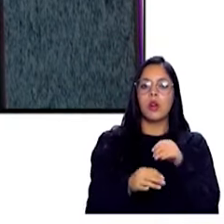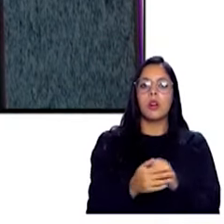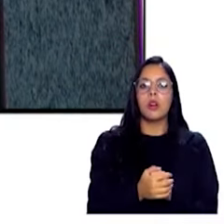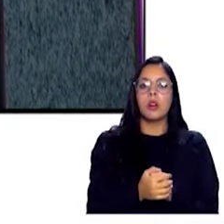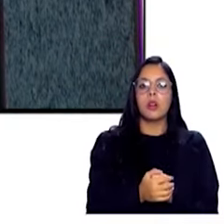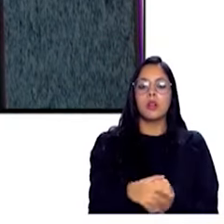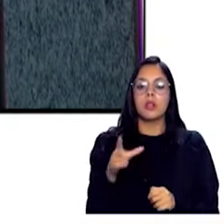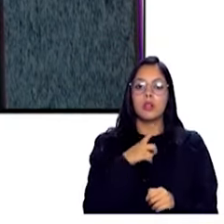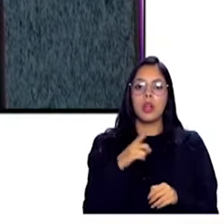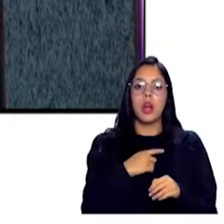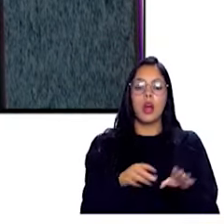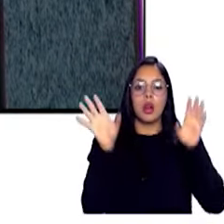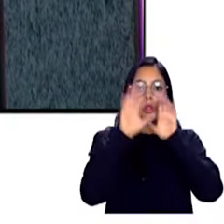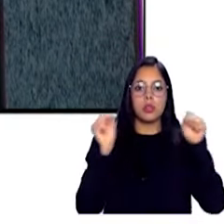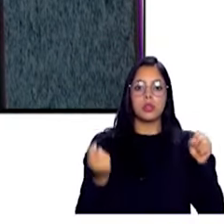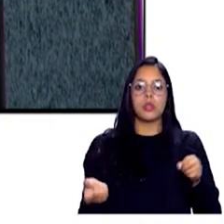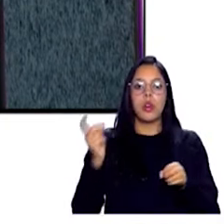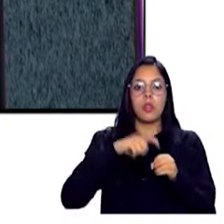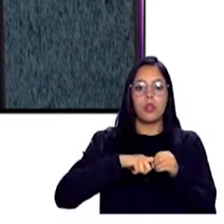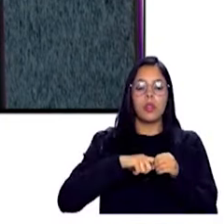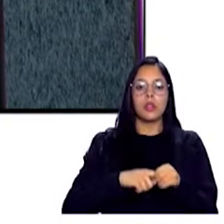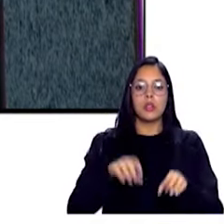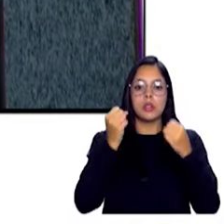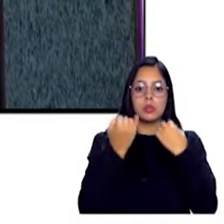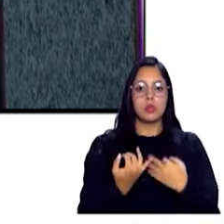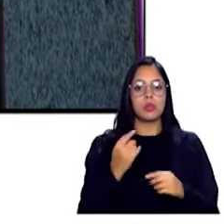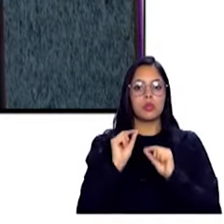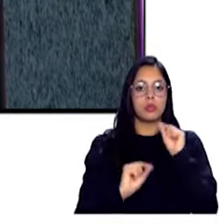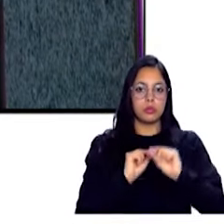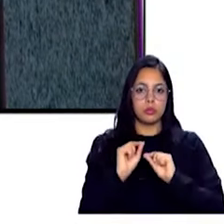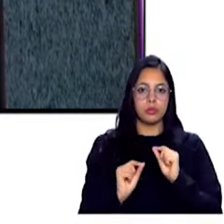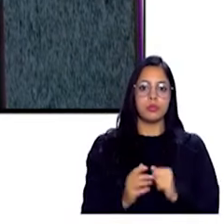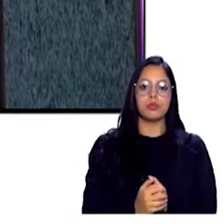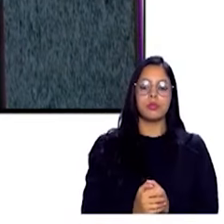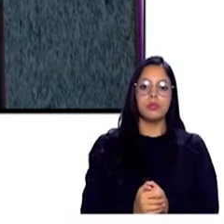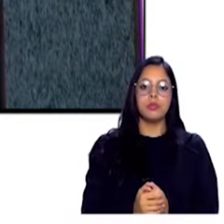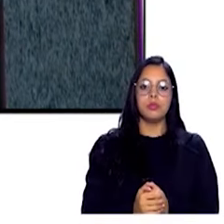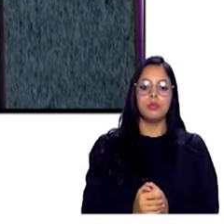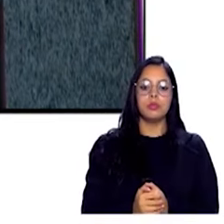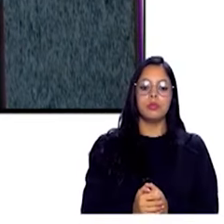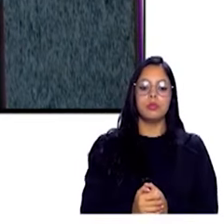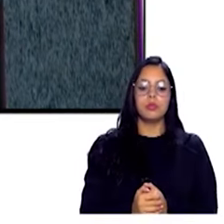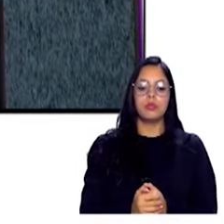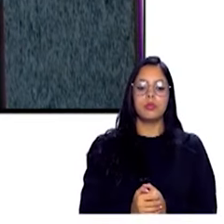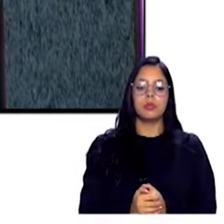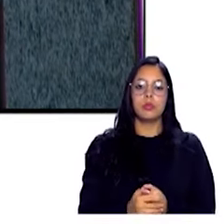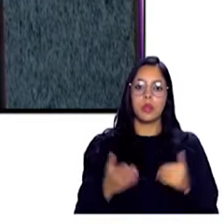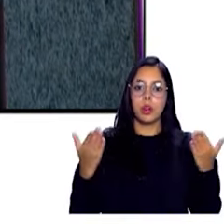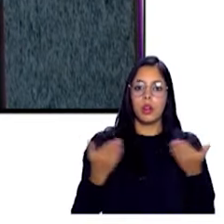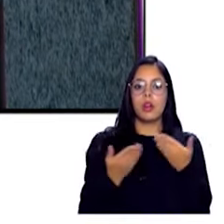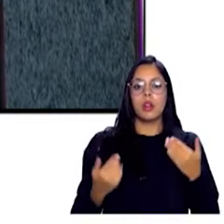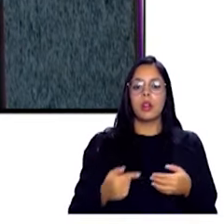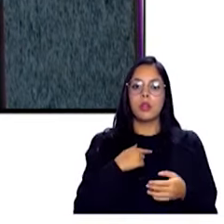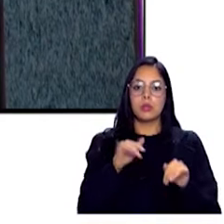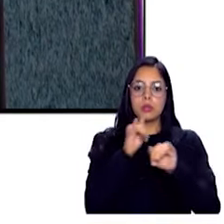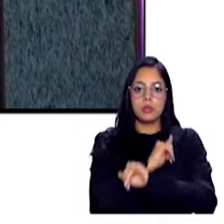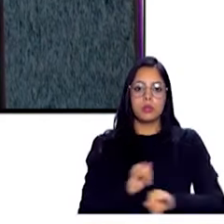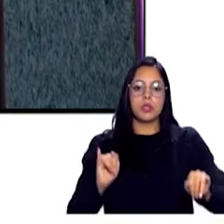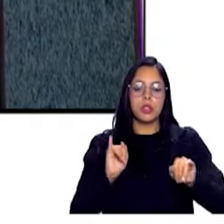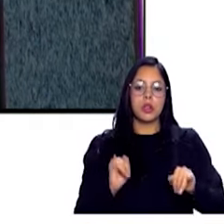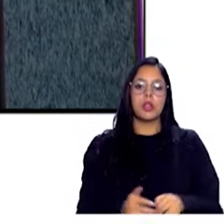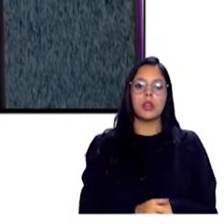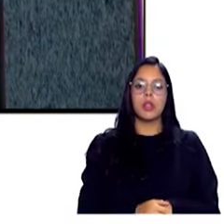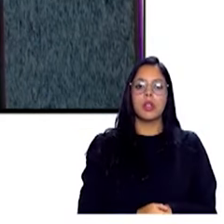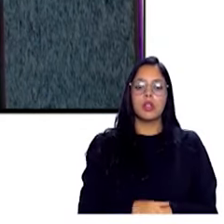constitucional e a corte constitucional então diz o seguinte Olha então agora eu vou declarar a inconstitucionalidade